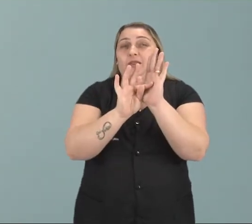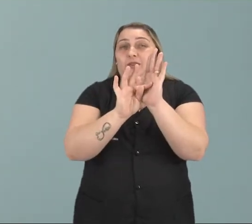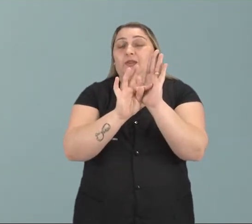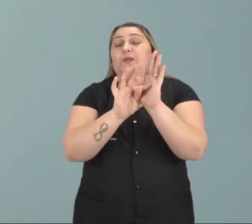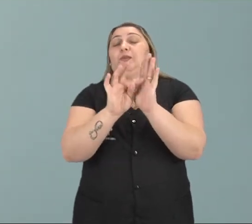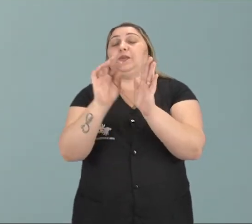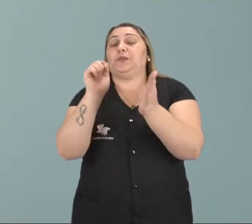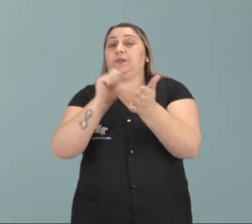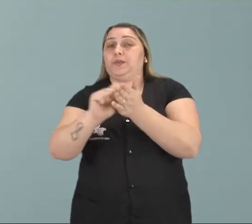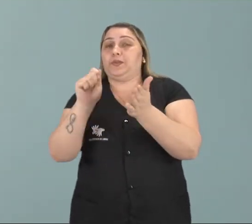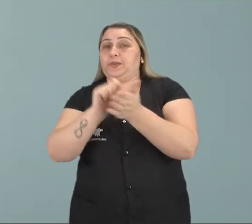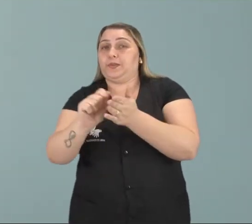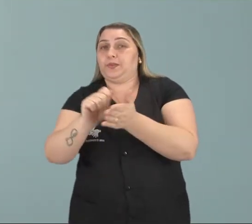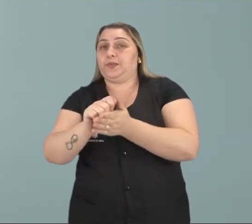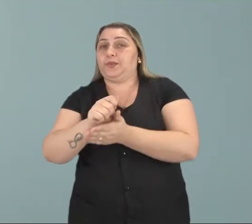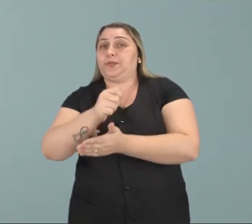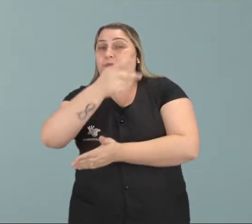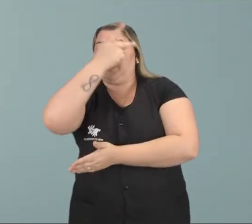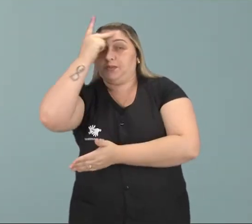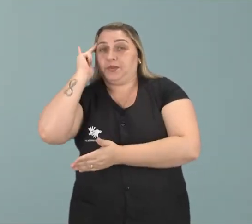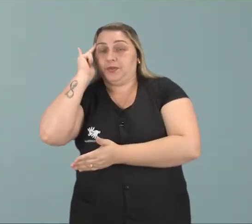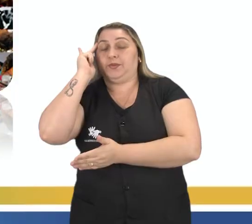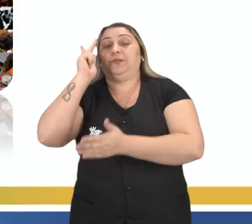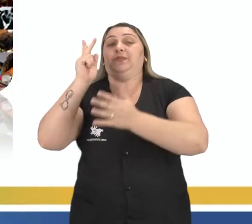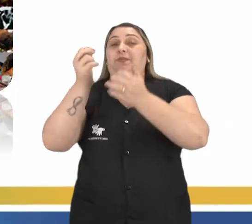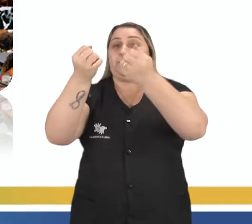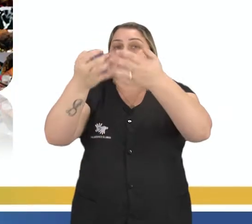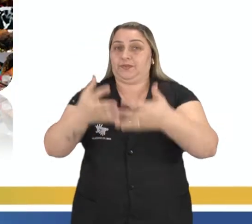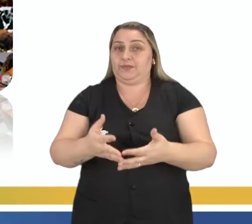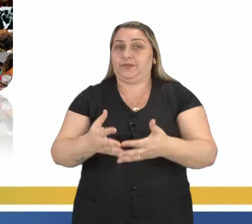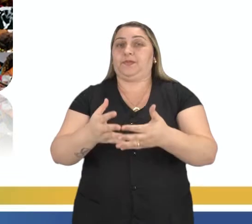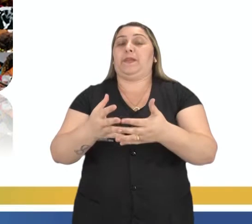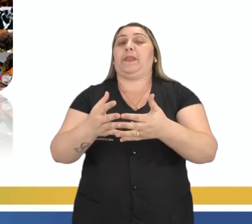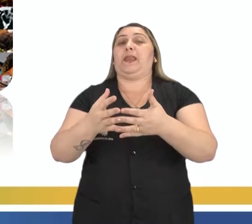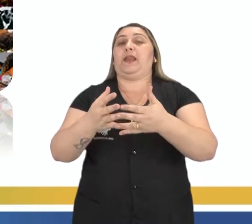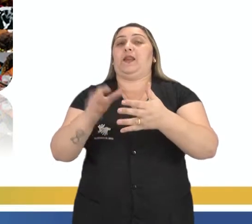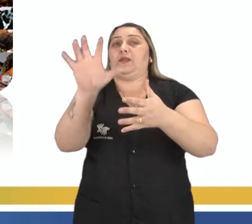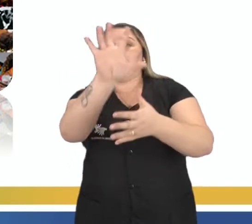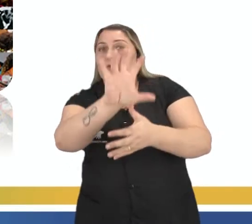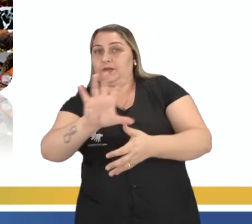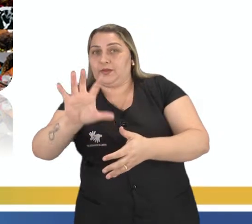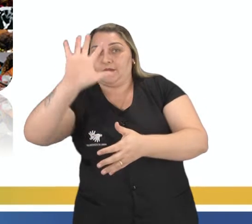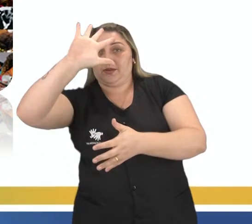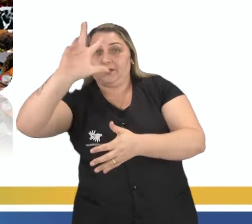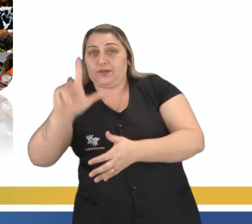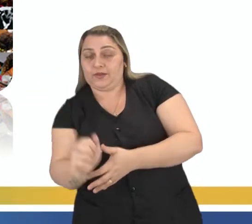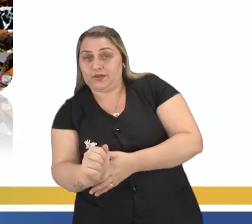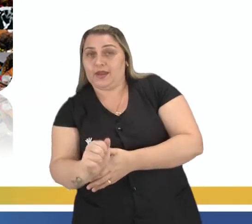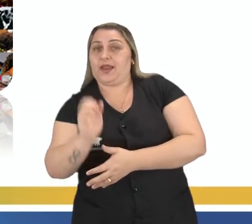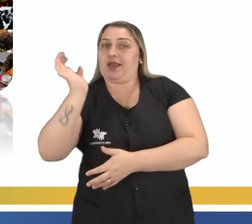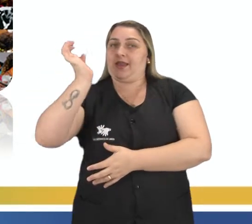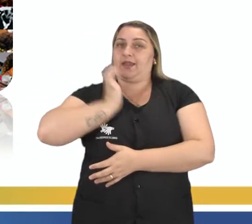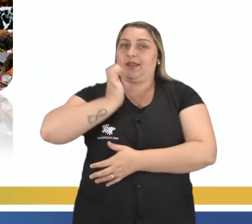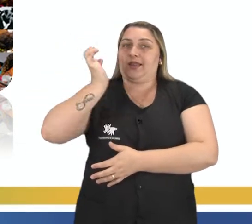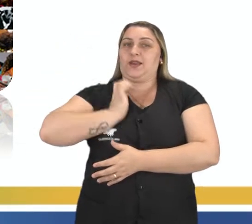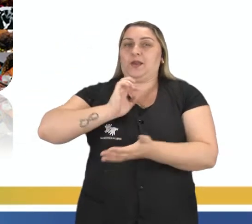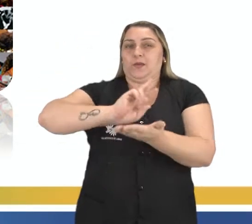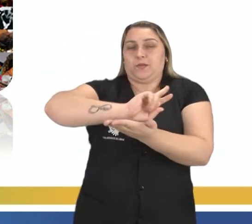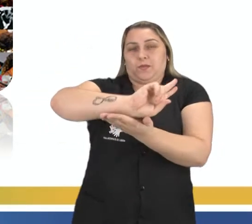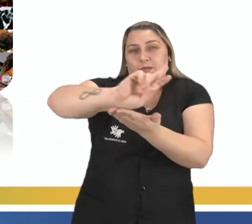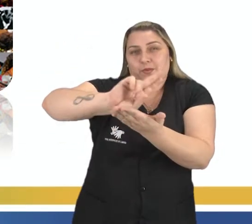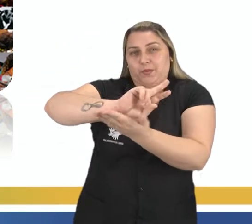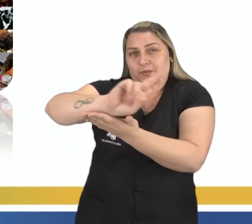historiador brasileiro que escreveu sobre o continente africano. Vamos lá? A África é rica em